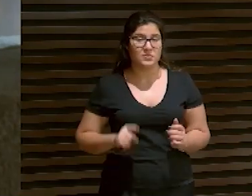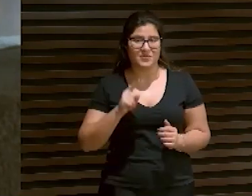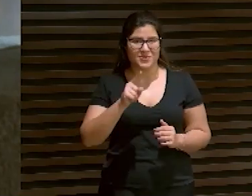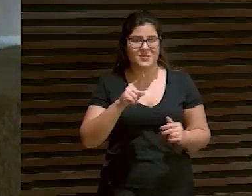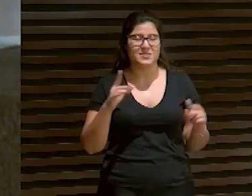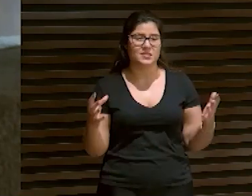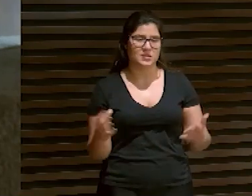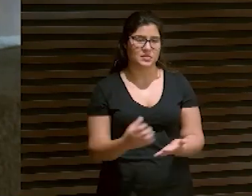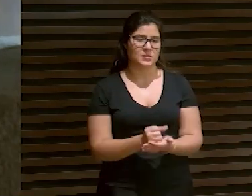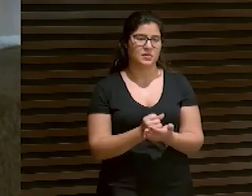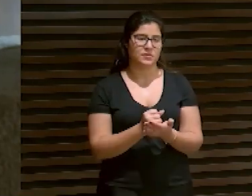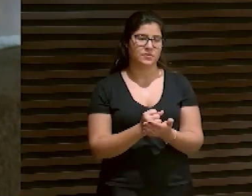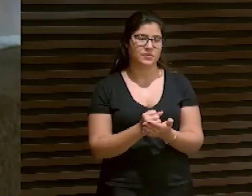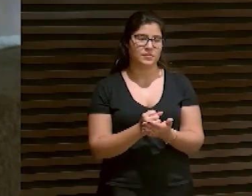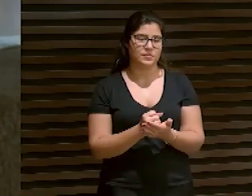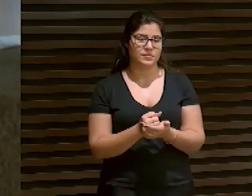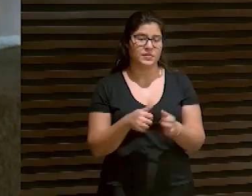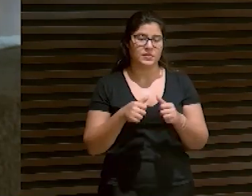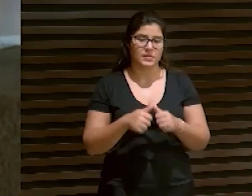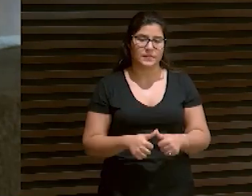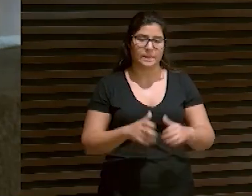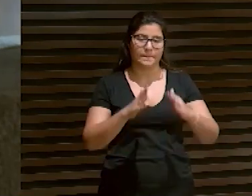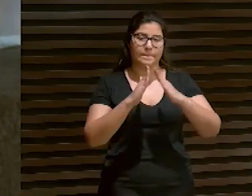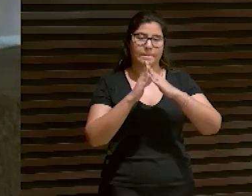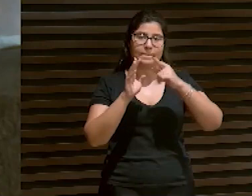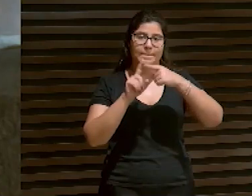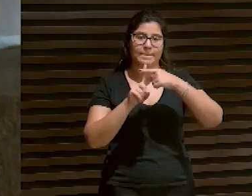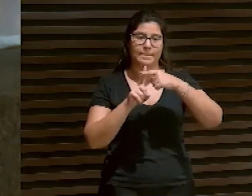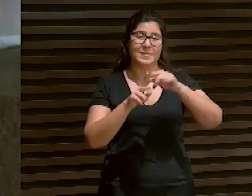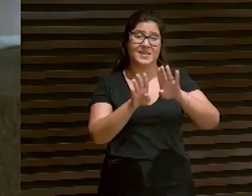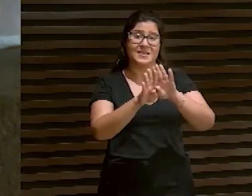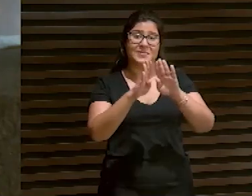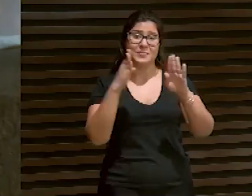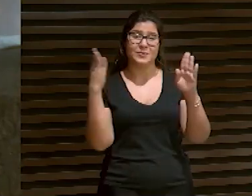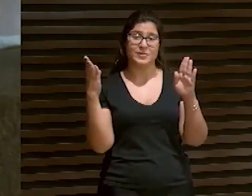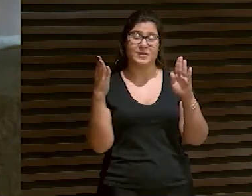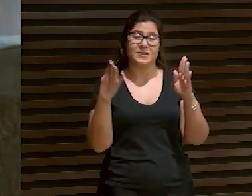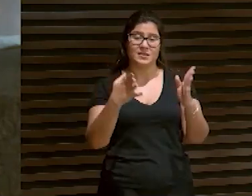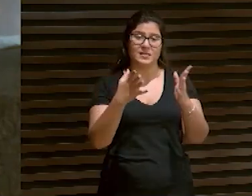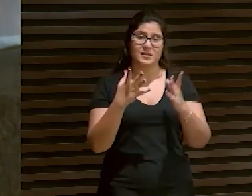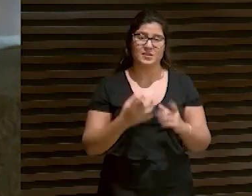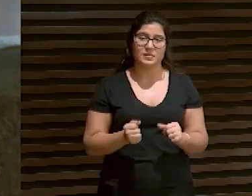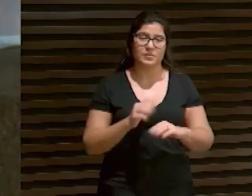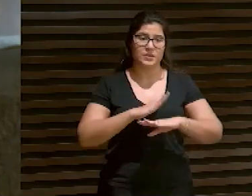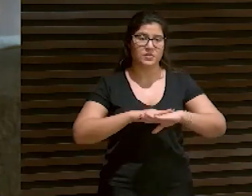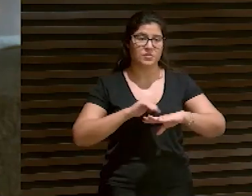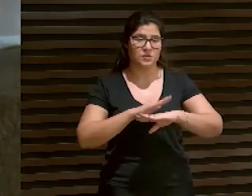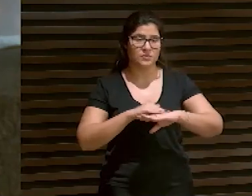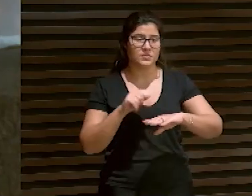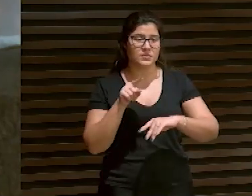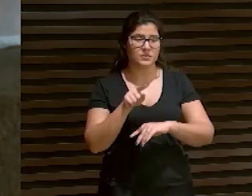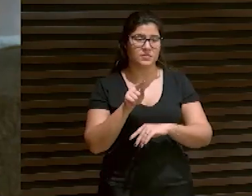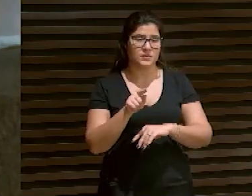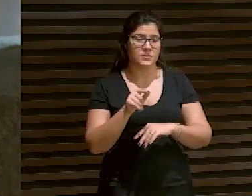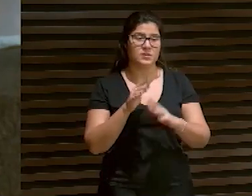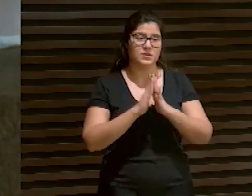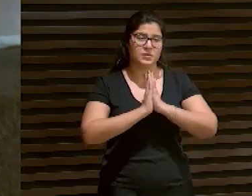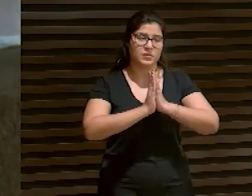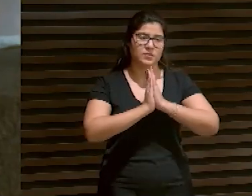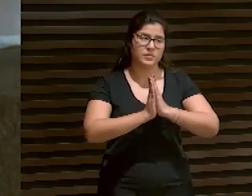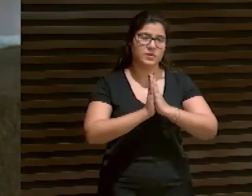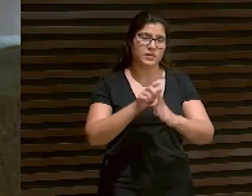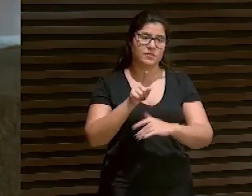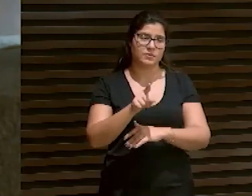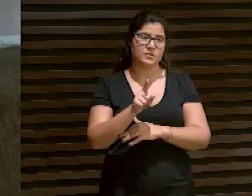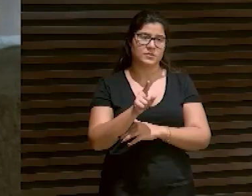salvo. Essa igreja aqui está de portas abertas para poder recebê-lo, para poder conversar com você, para poder orar por você,